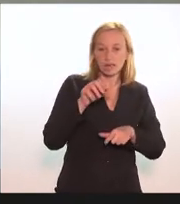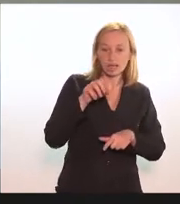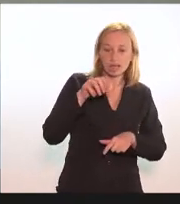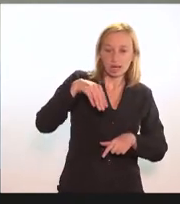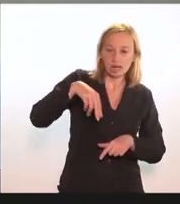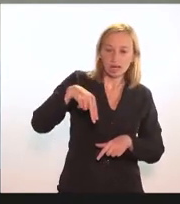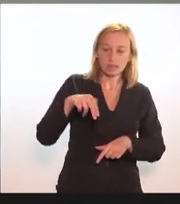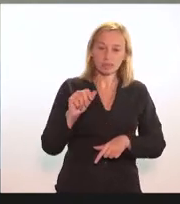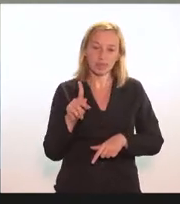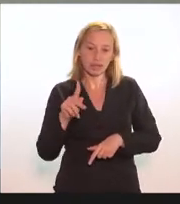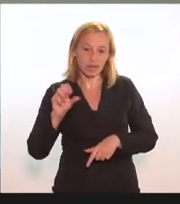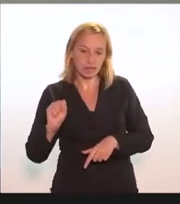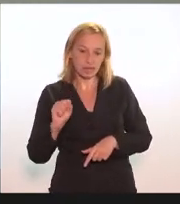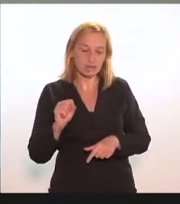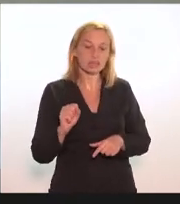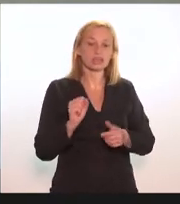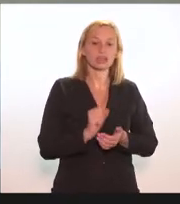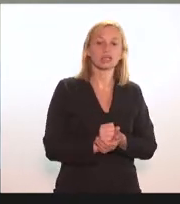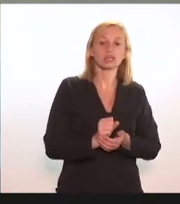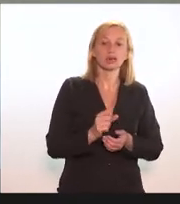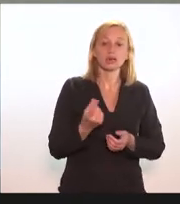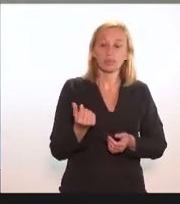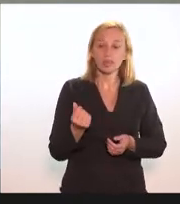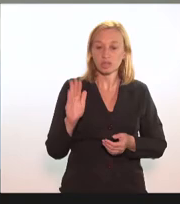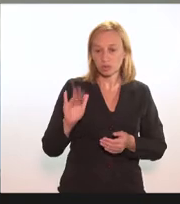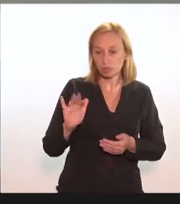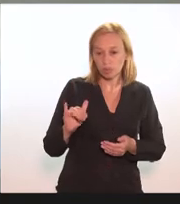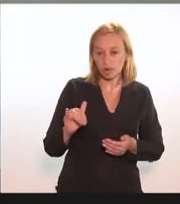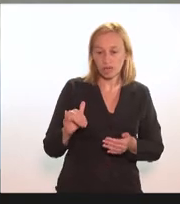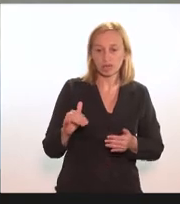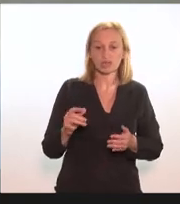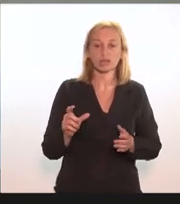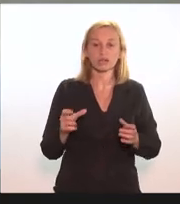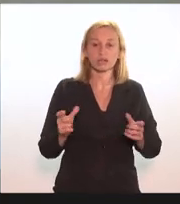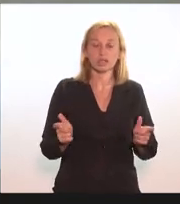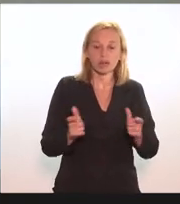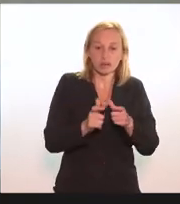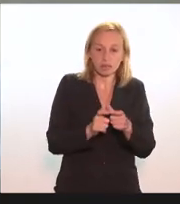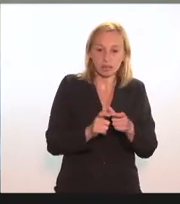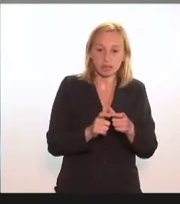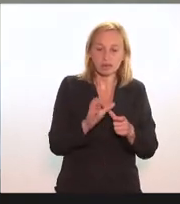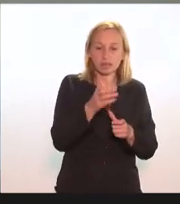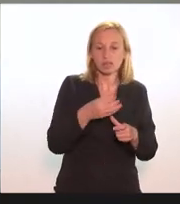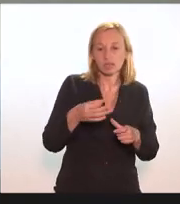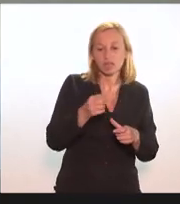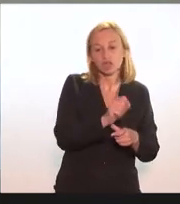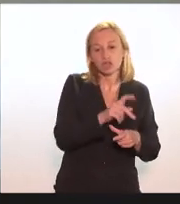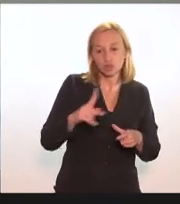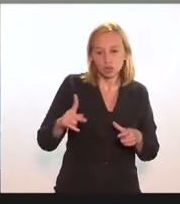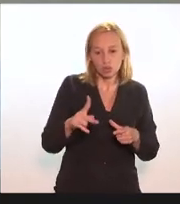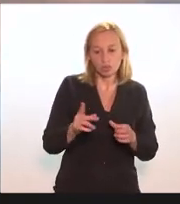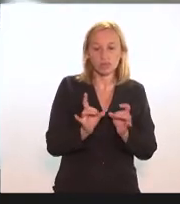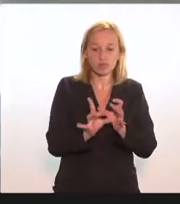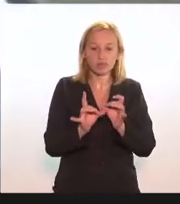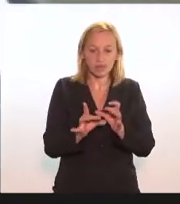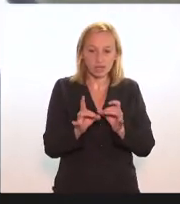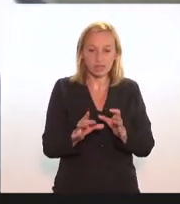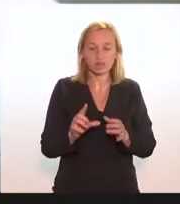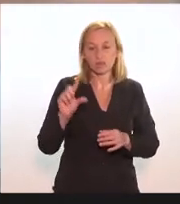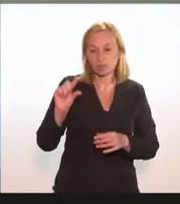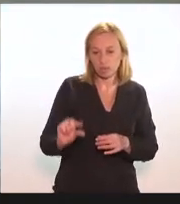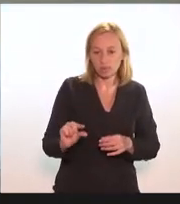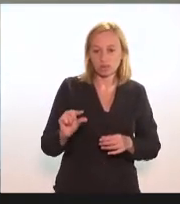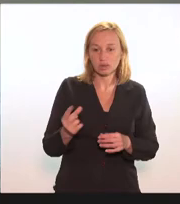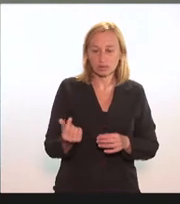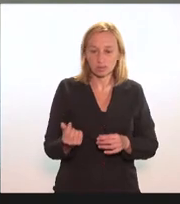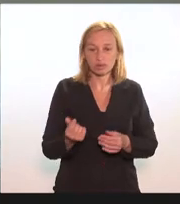seja, apuração de preço médio das microcervejarias, de forma que a gente consiga, de fato, apurar o preço e a margem delas e não